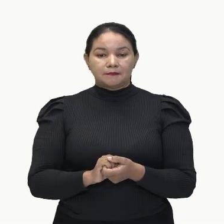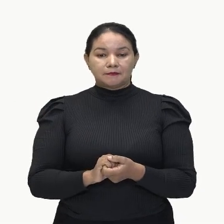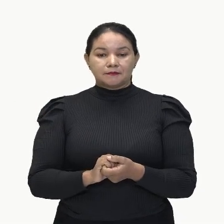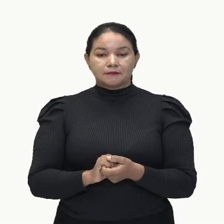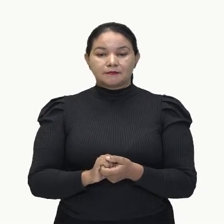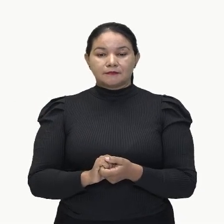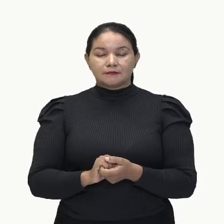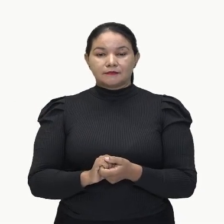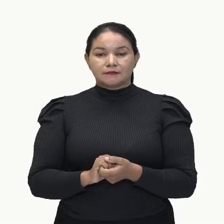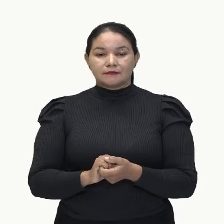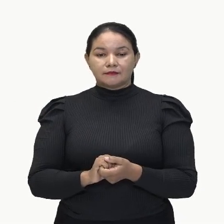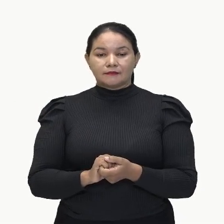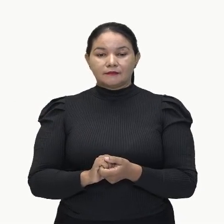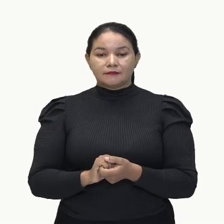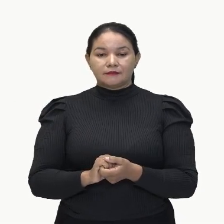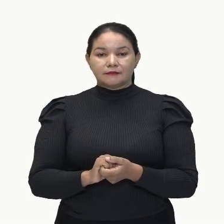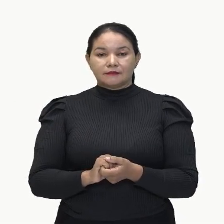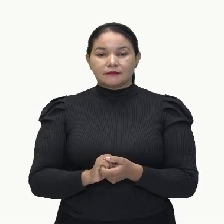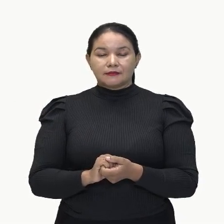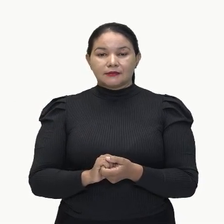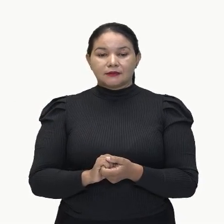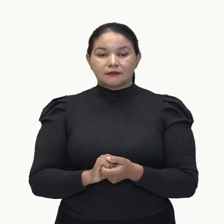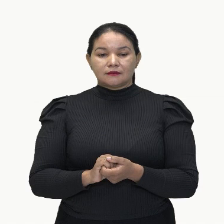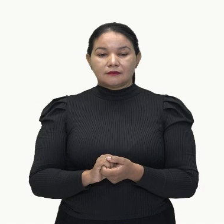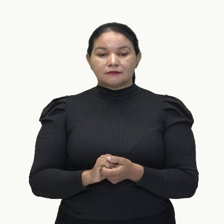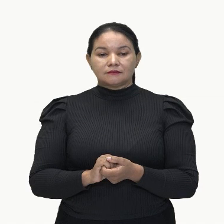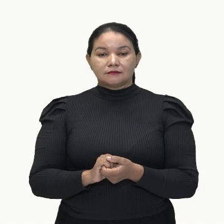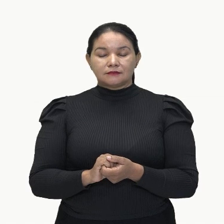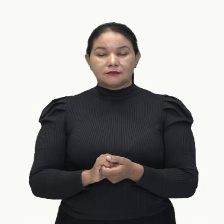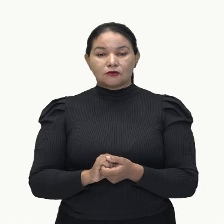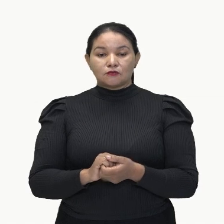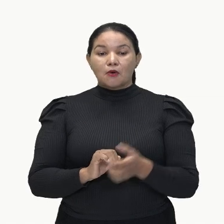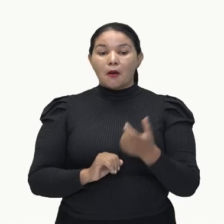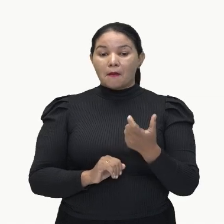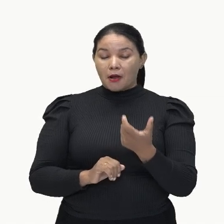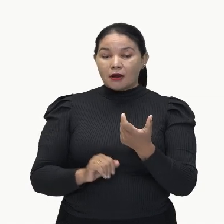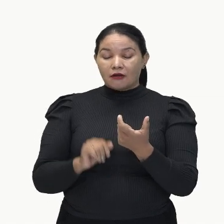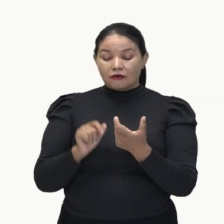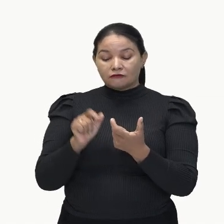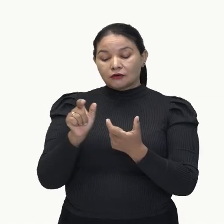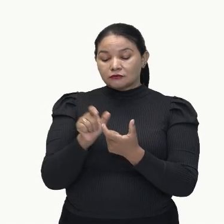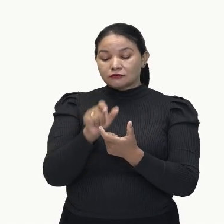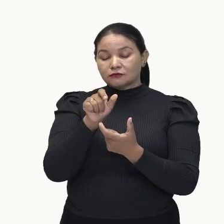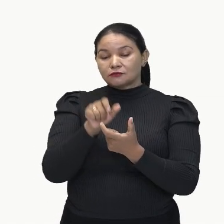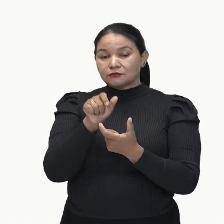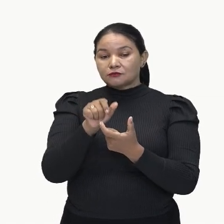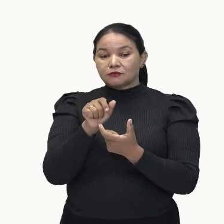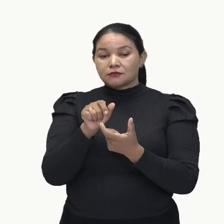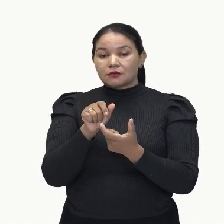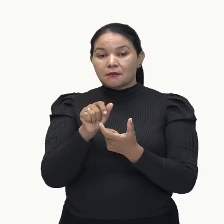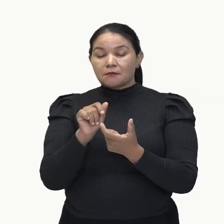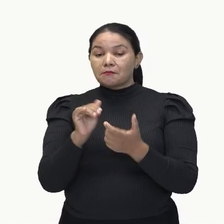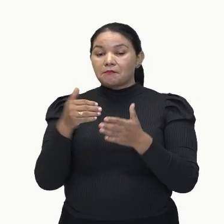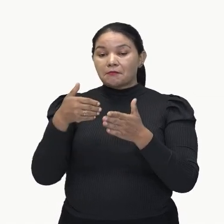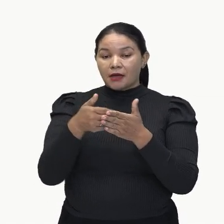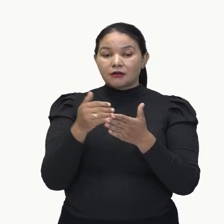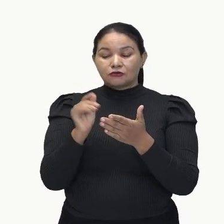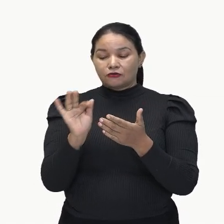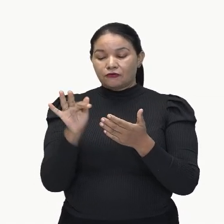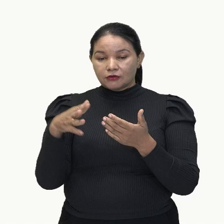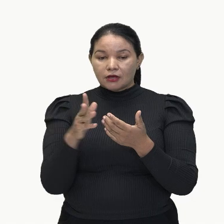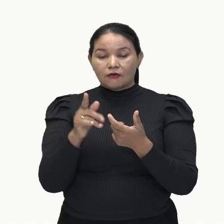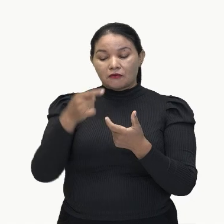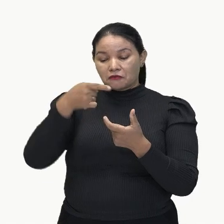Cucaracha pe percebam é a penúltima sílaba sempre a tônica mas nenhuma dessas é